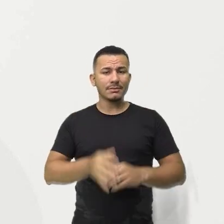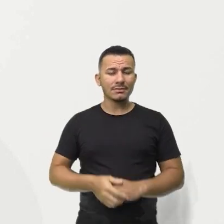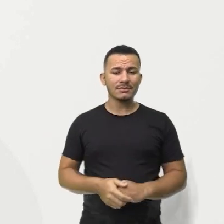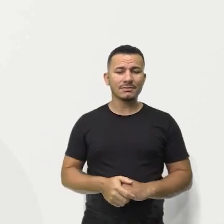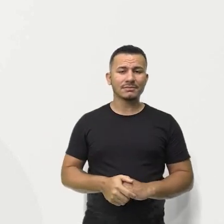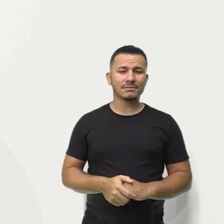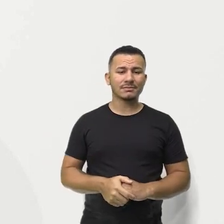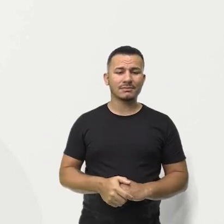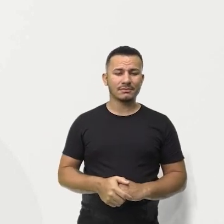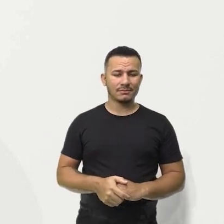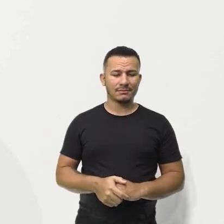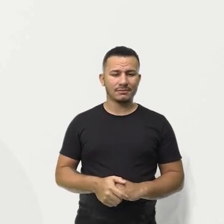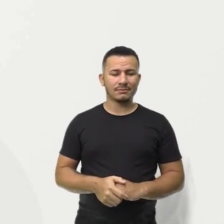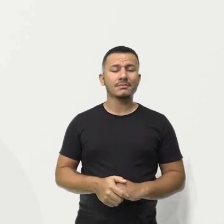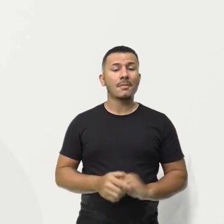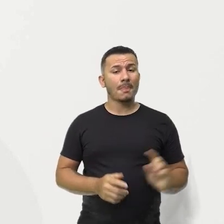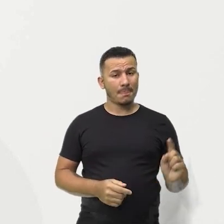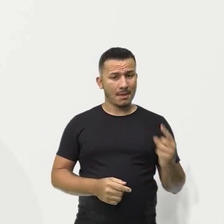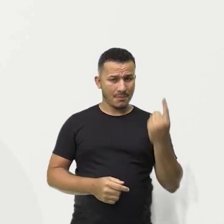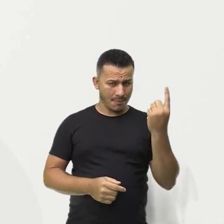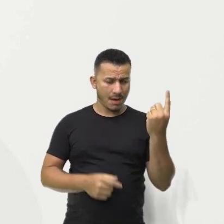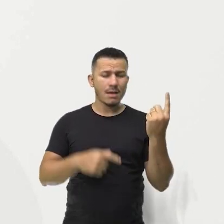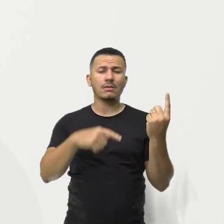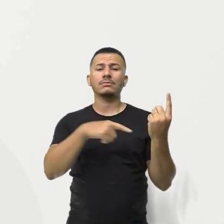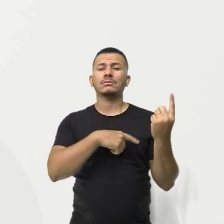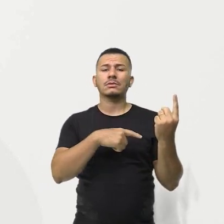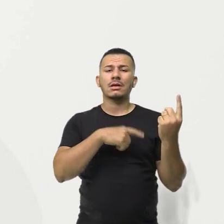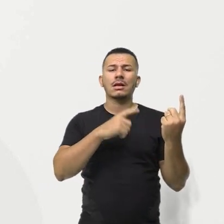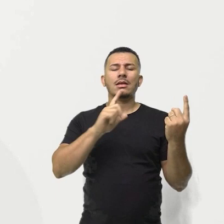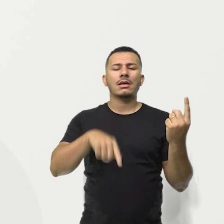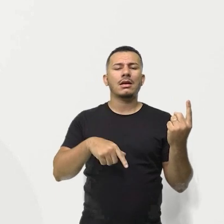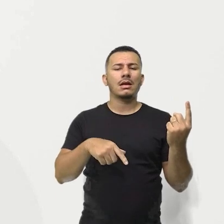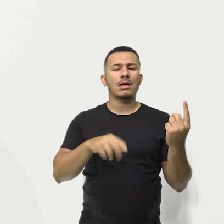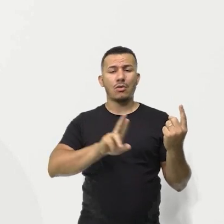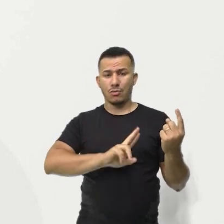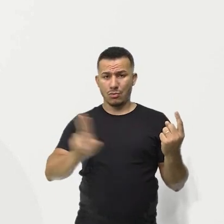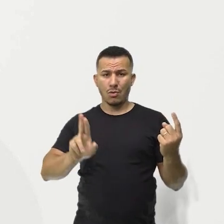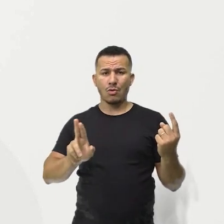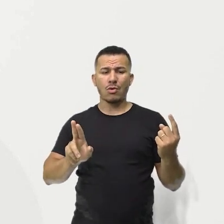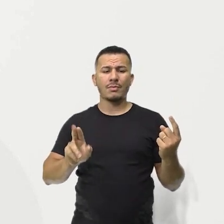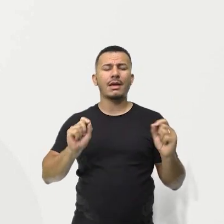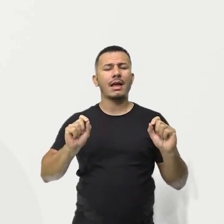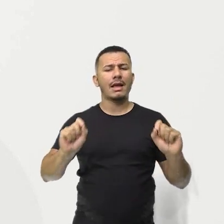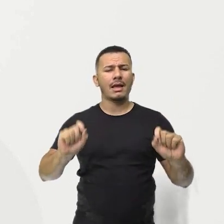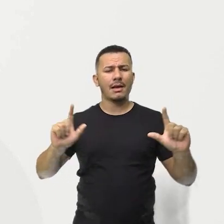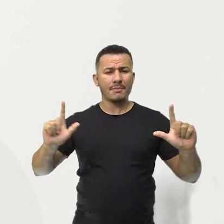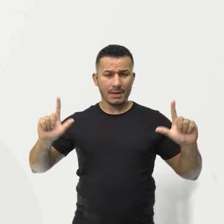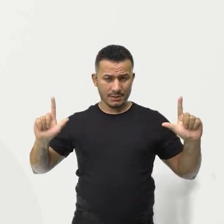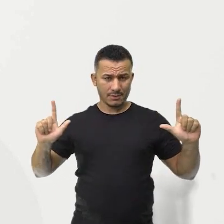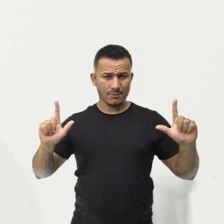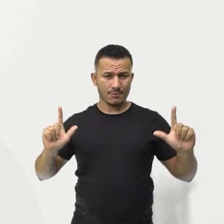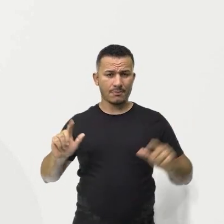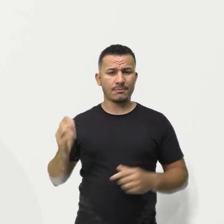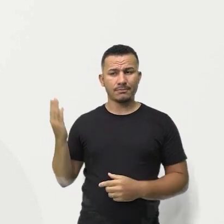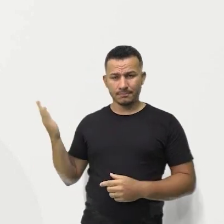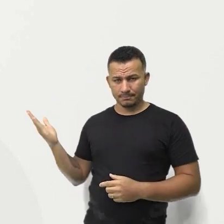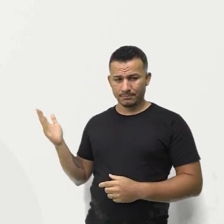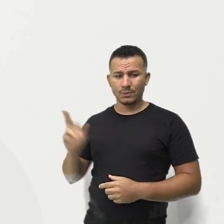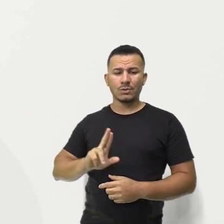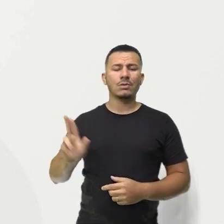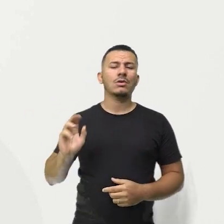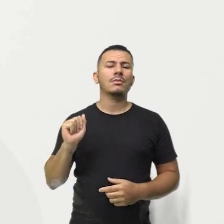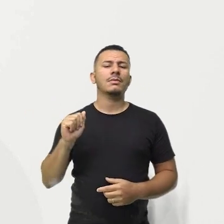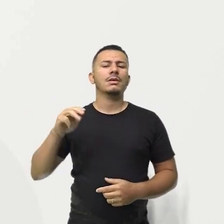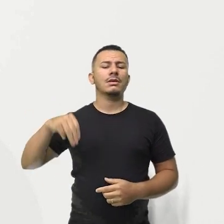plano cartesiano. Acontece no plano cartesiano. Uma das transformações que existem é o que nós chamamos